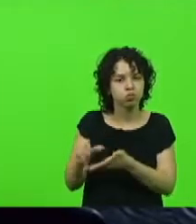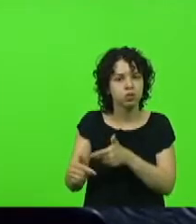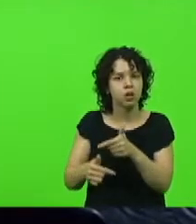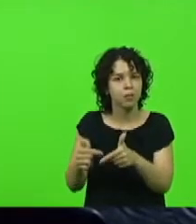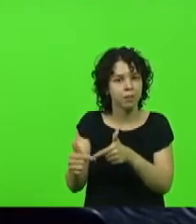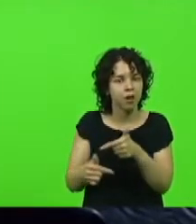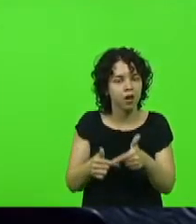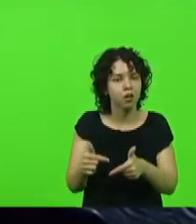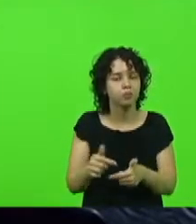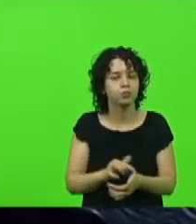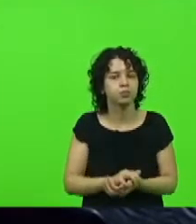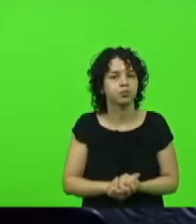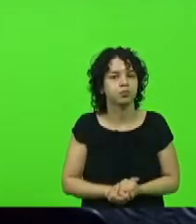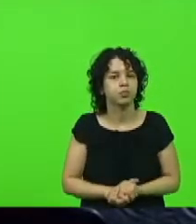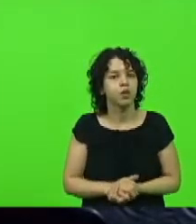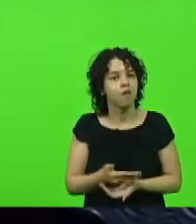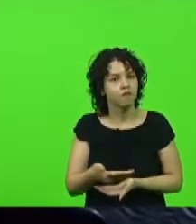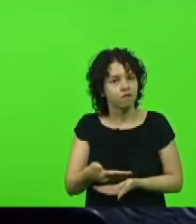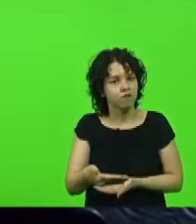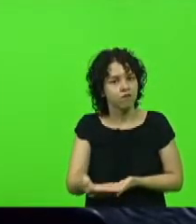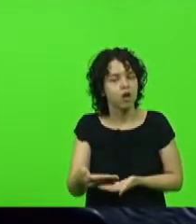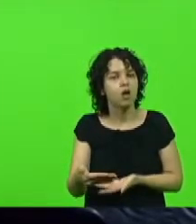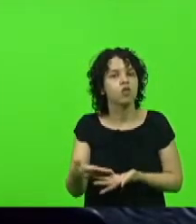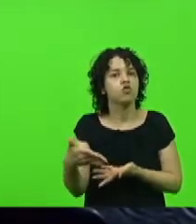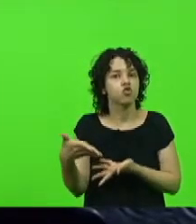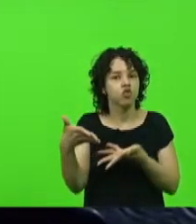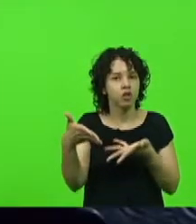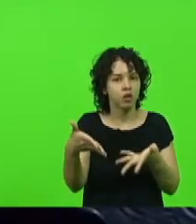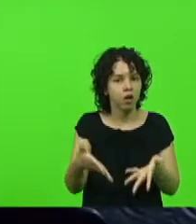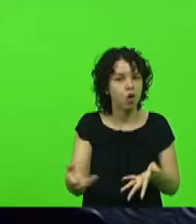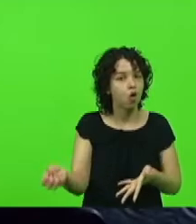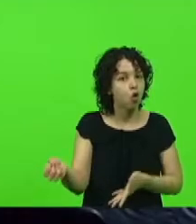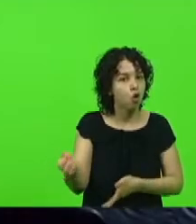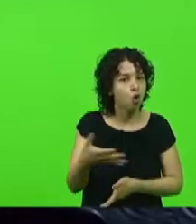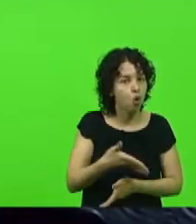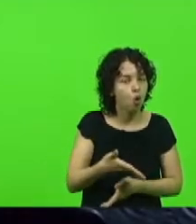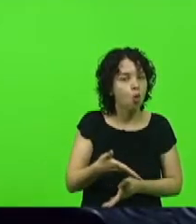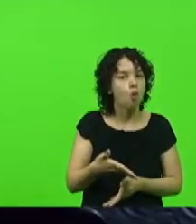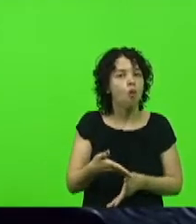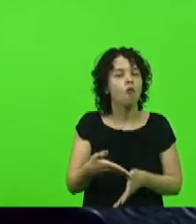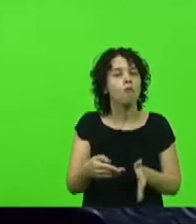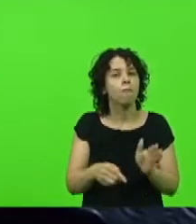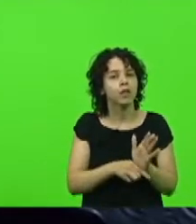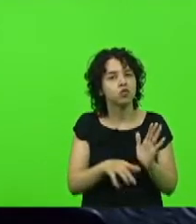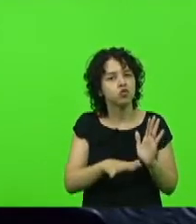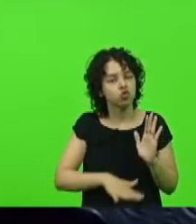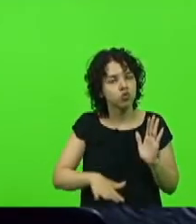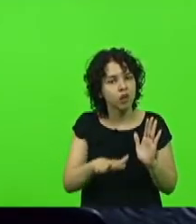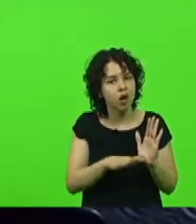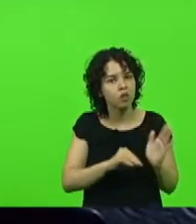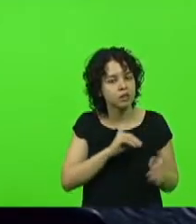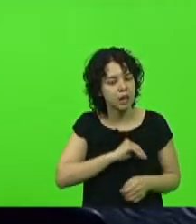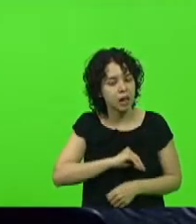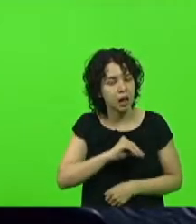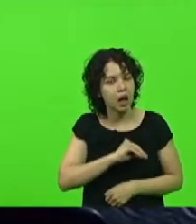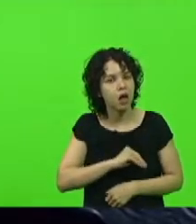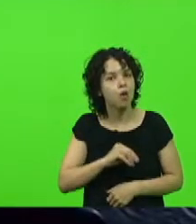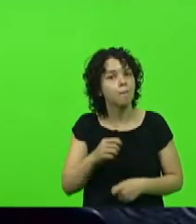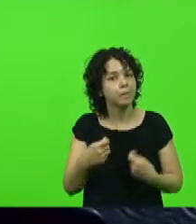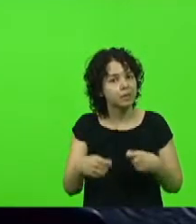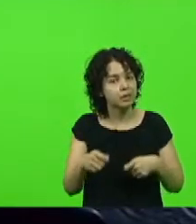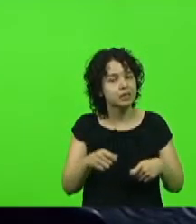casa, esta negociação, senhores deputados, do novo piso regional de salários, e que os deputados possam agilizar a tramitação para